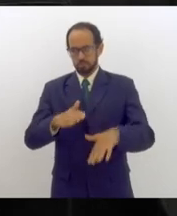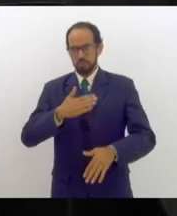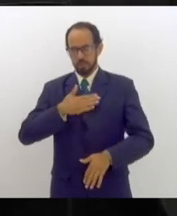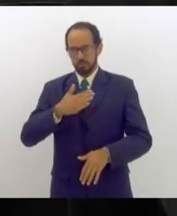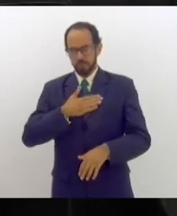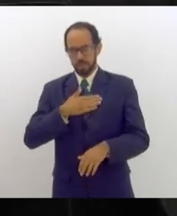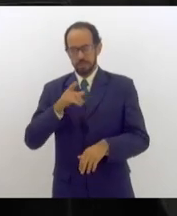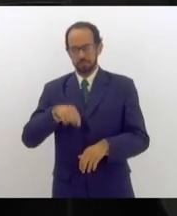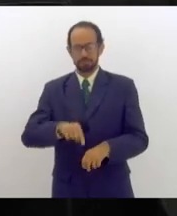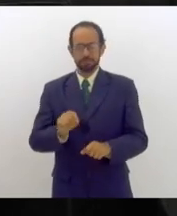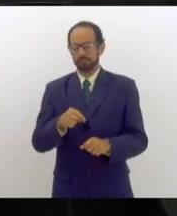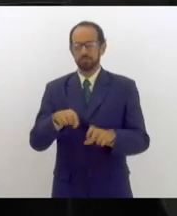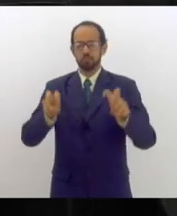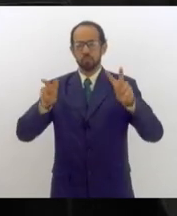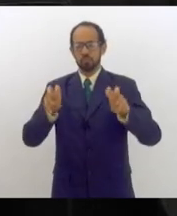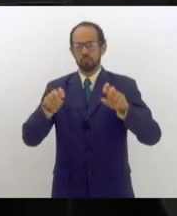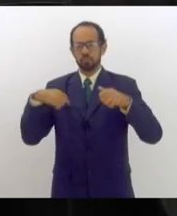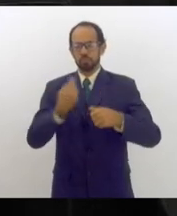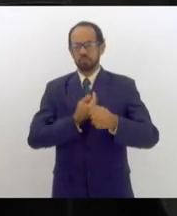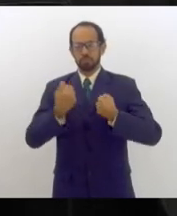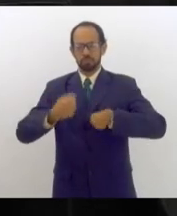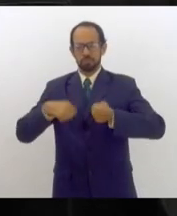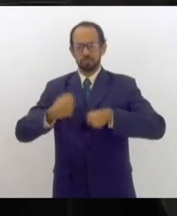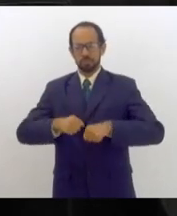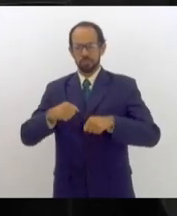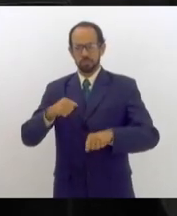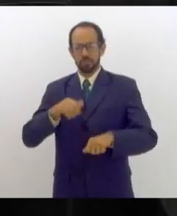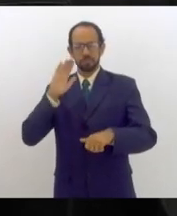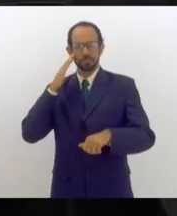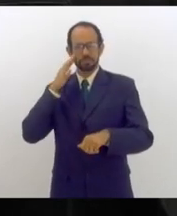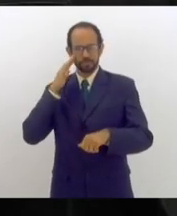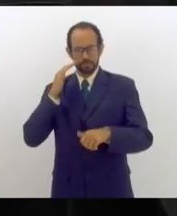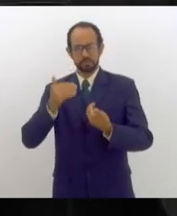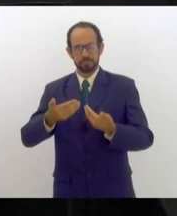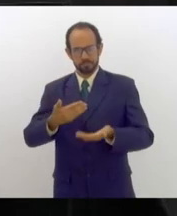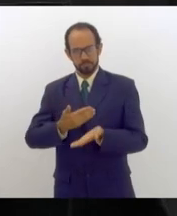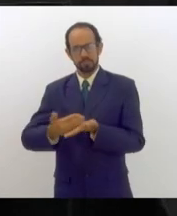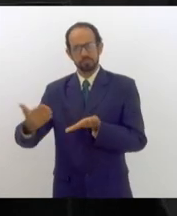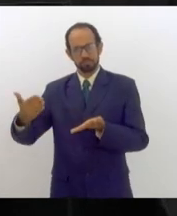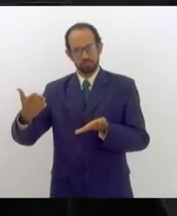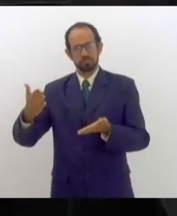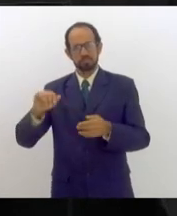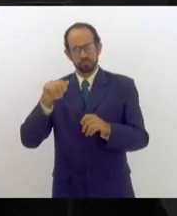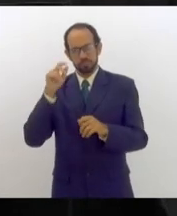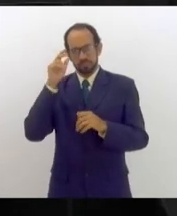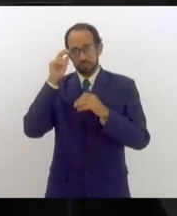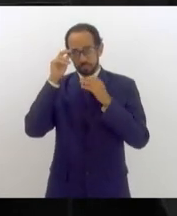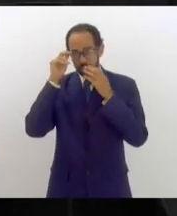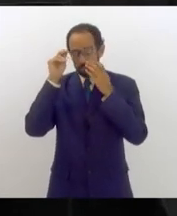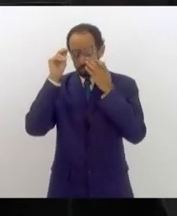deve perseguida aqui para frente aí eu queria lhe mostrar algumas contas